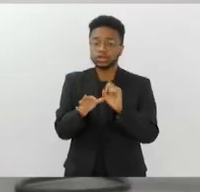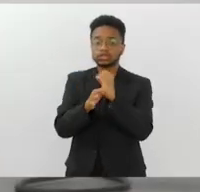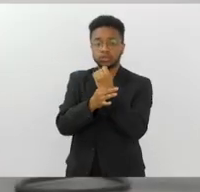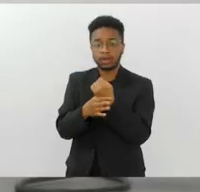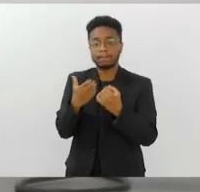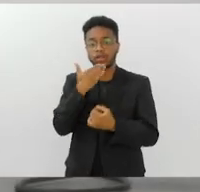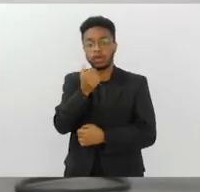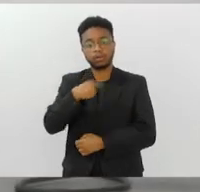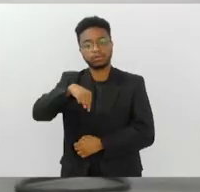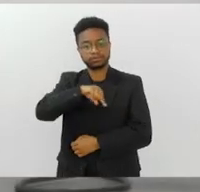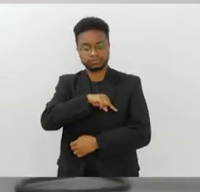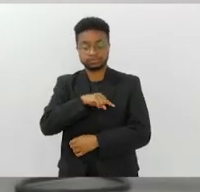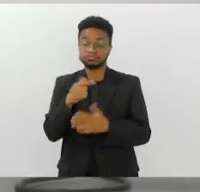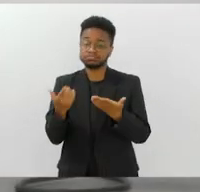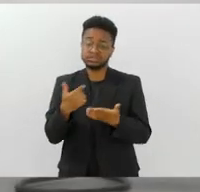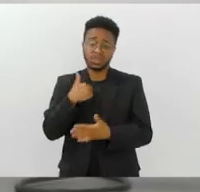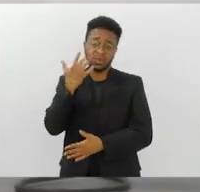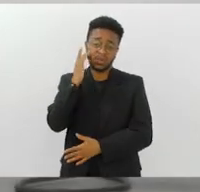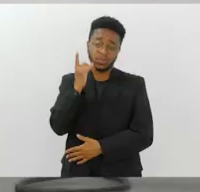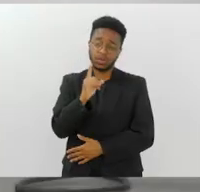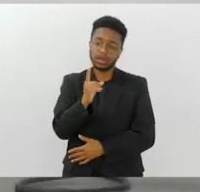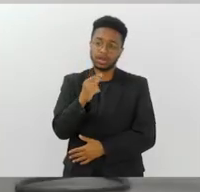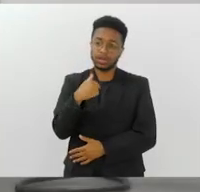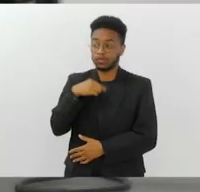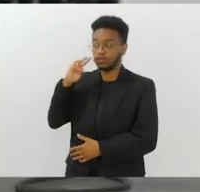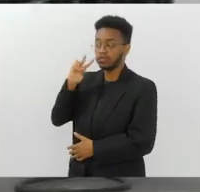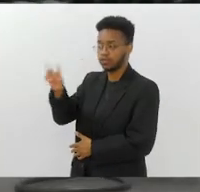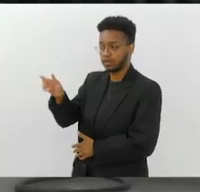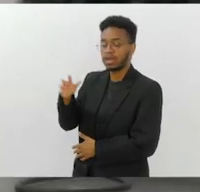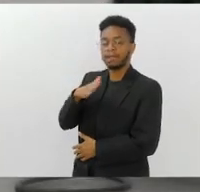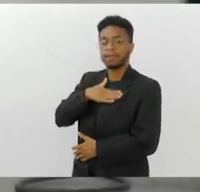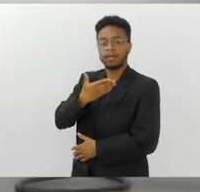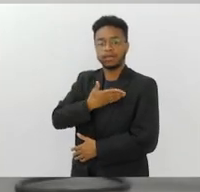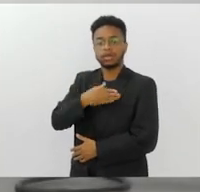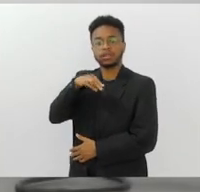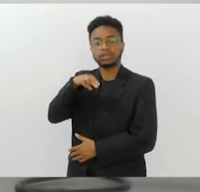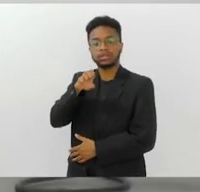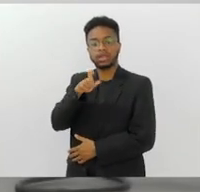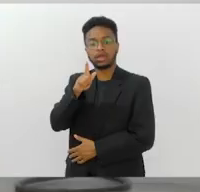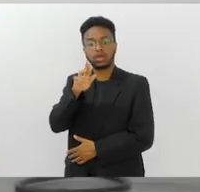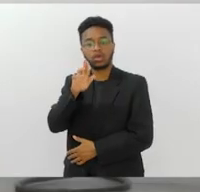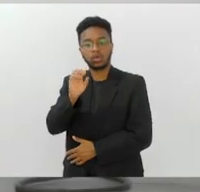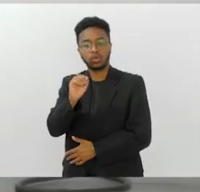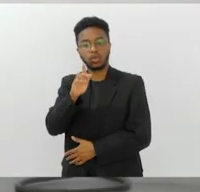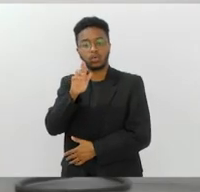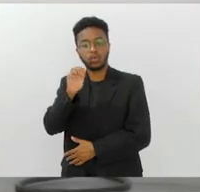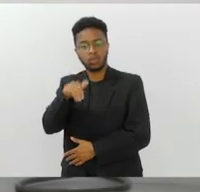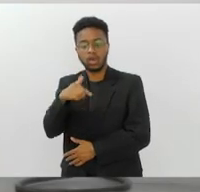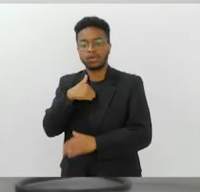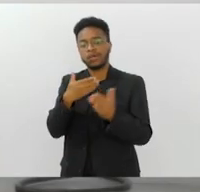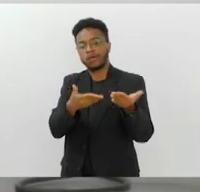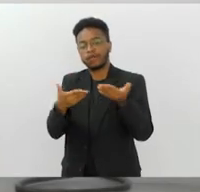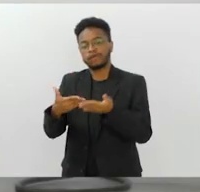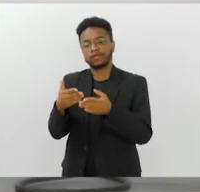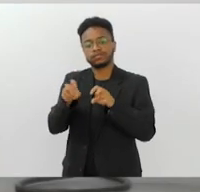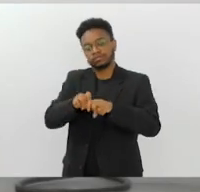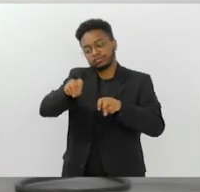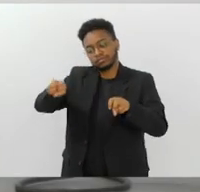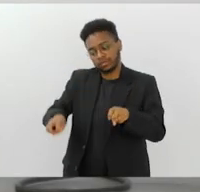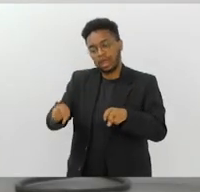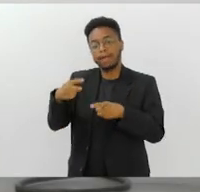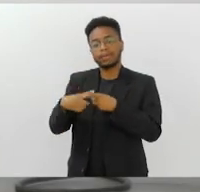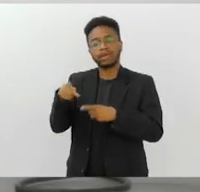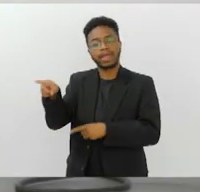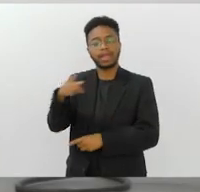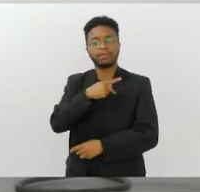V ver vejo aqui meu companheiro negro Gum chamo imediatamente para a mesa porque o negro ogum ele